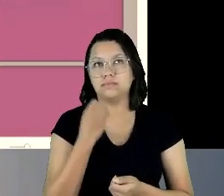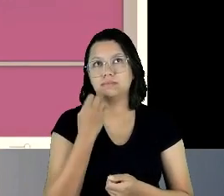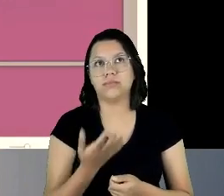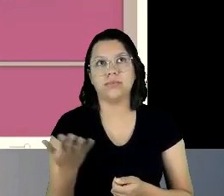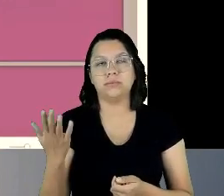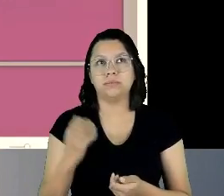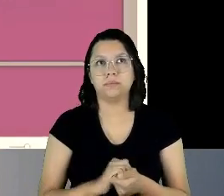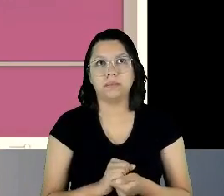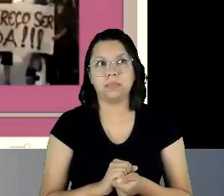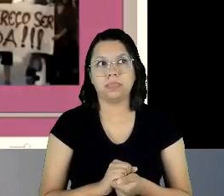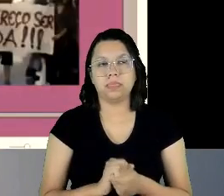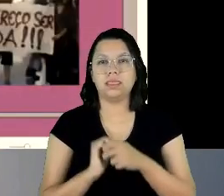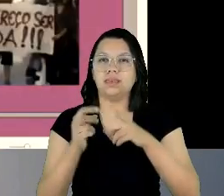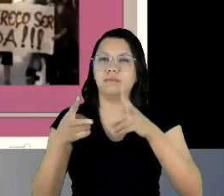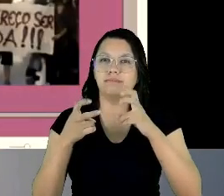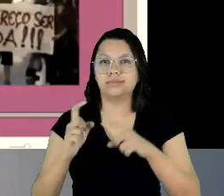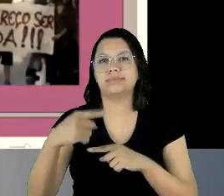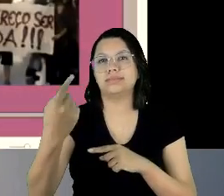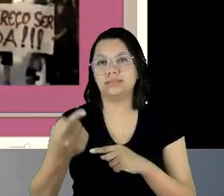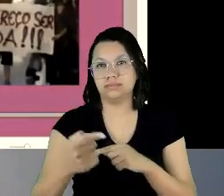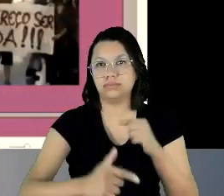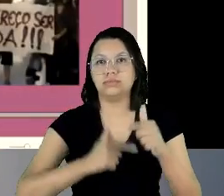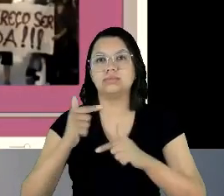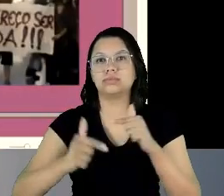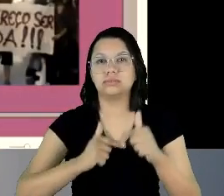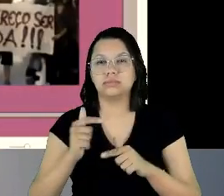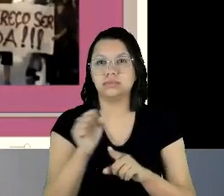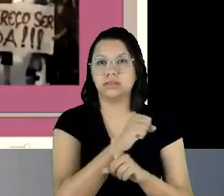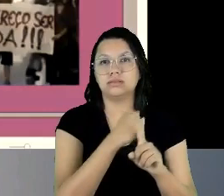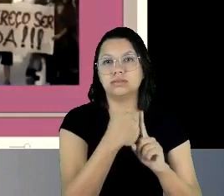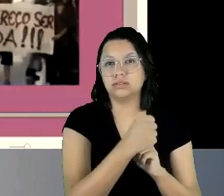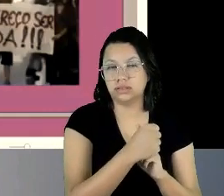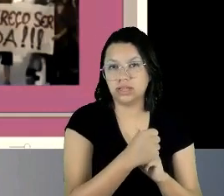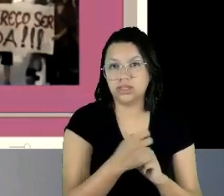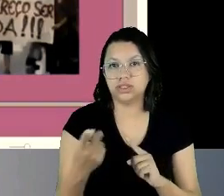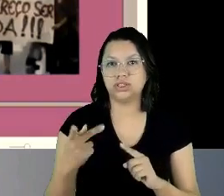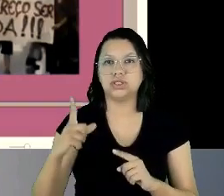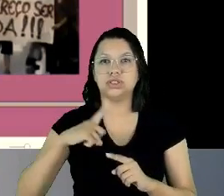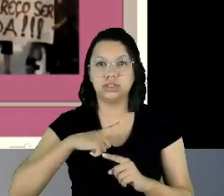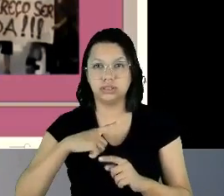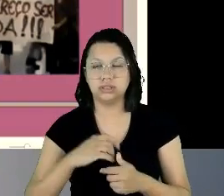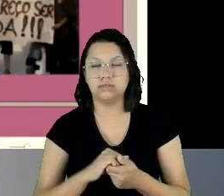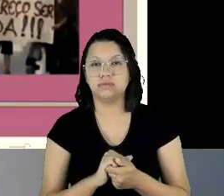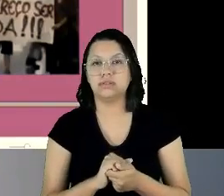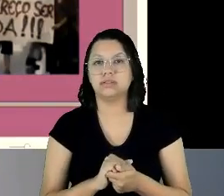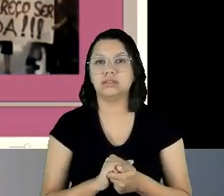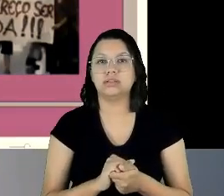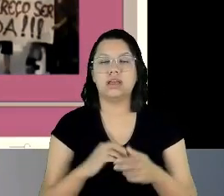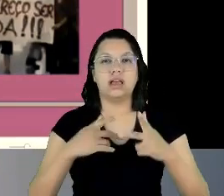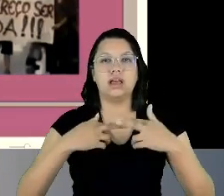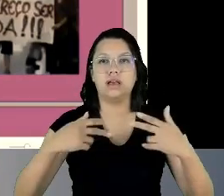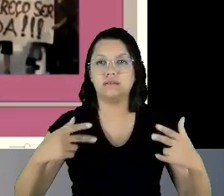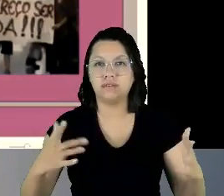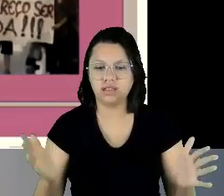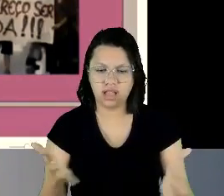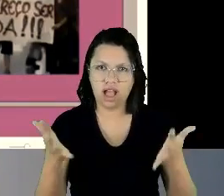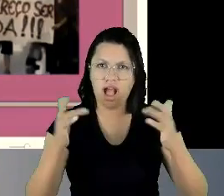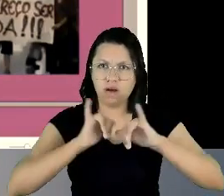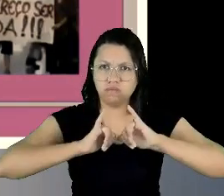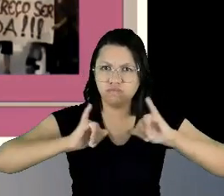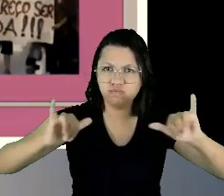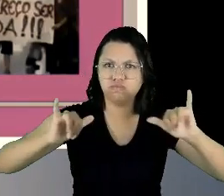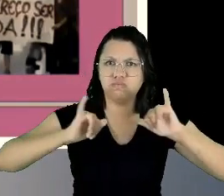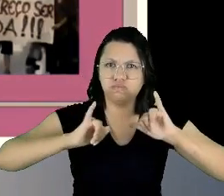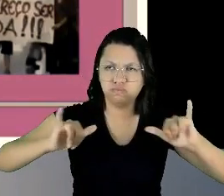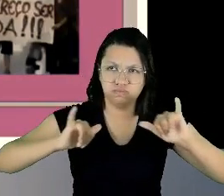Bom, considerando depois uma atuação da sociedade civil, né, a gente teve uma série de campanhas,